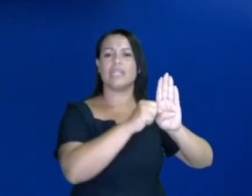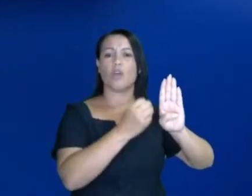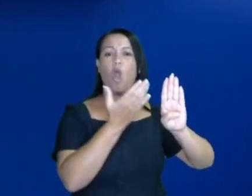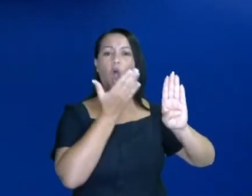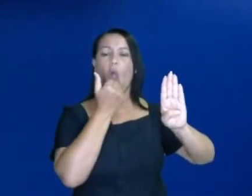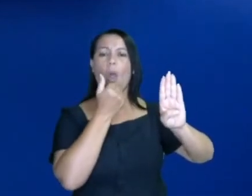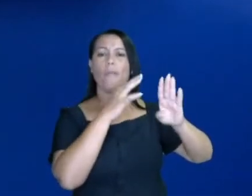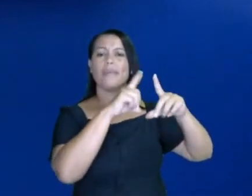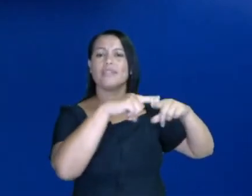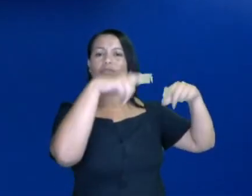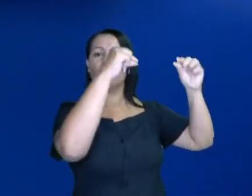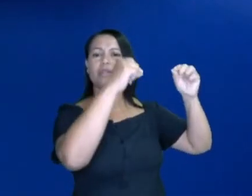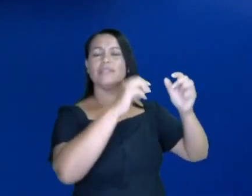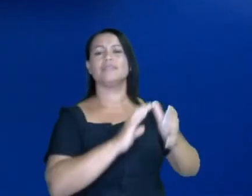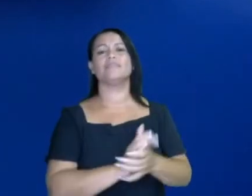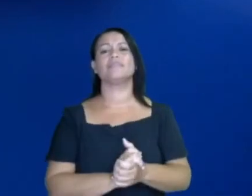predação.